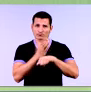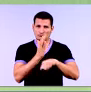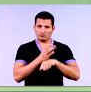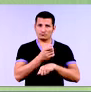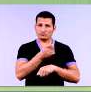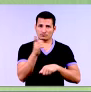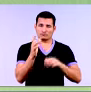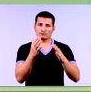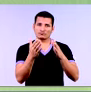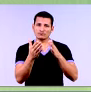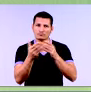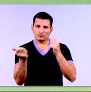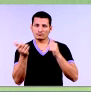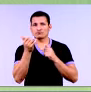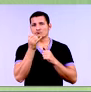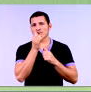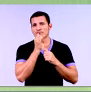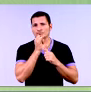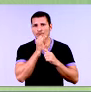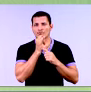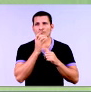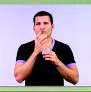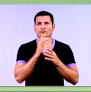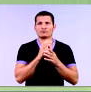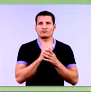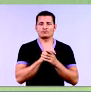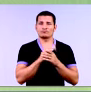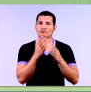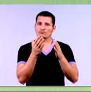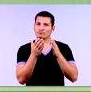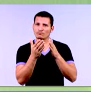vocês uma